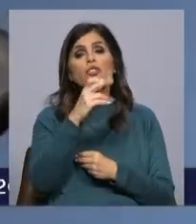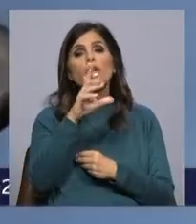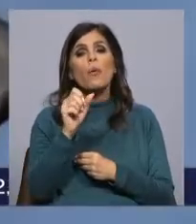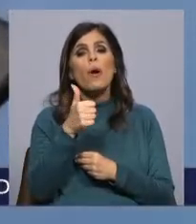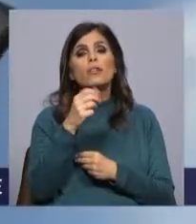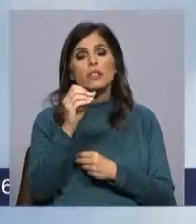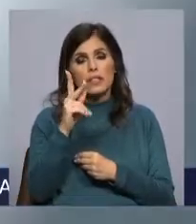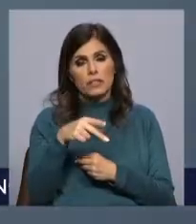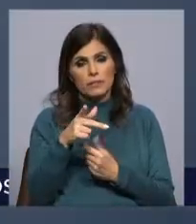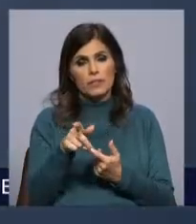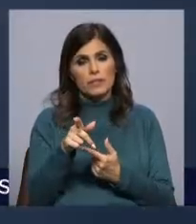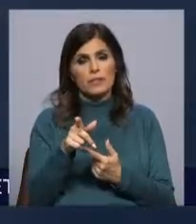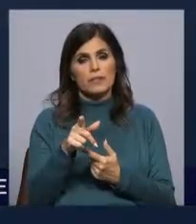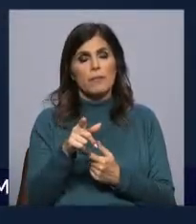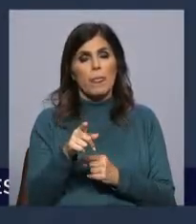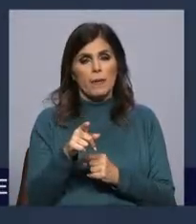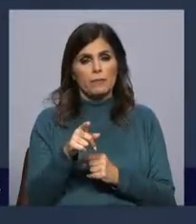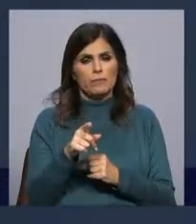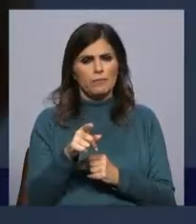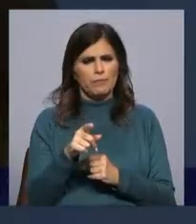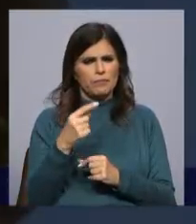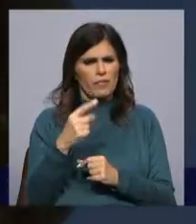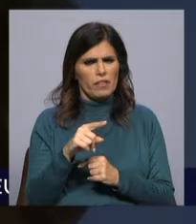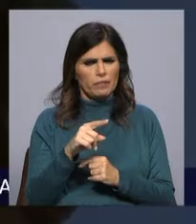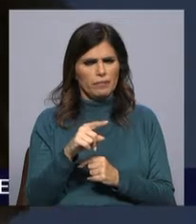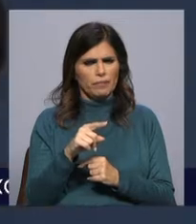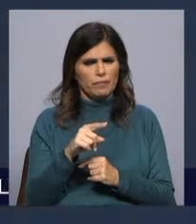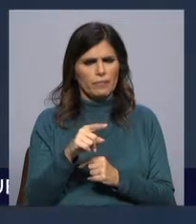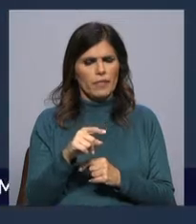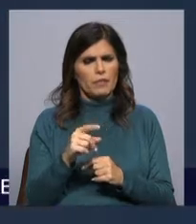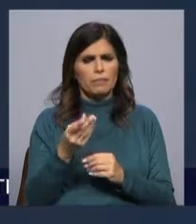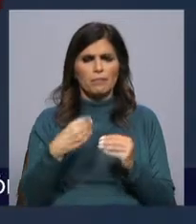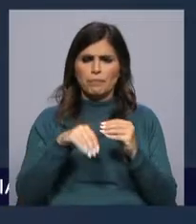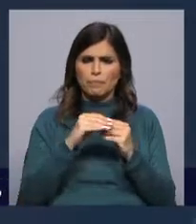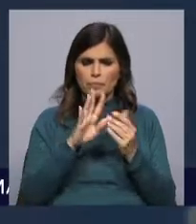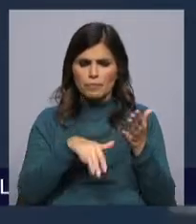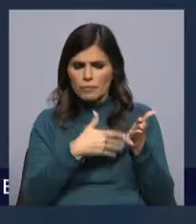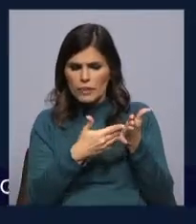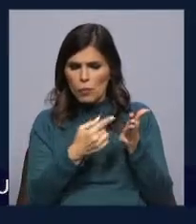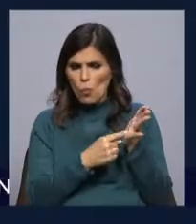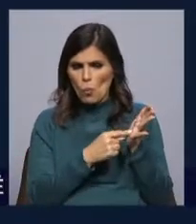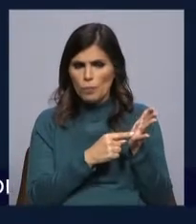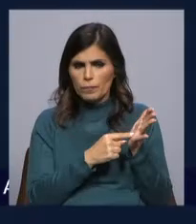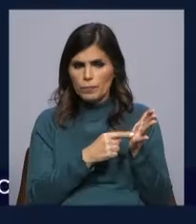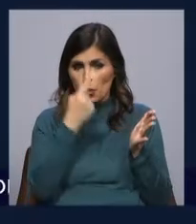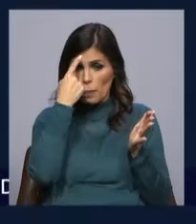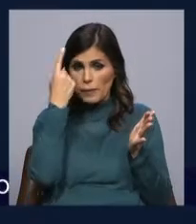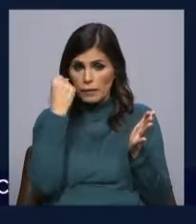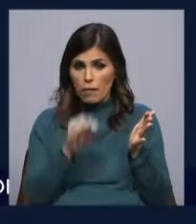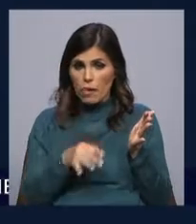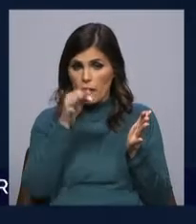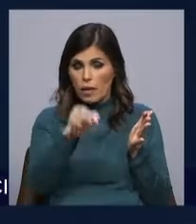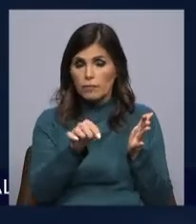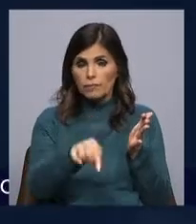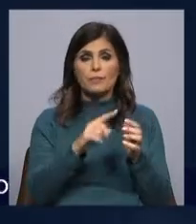lander Peregrine, aliás. E, lá está, é mais uma missão que já estava planeada para o ano passado, que passou para este ano e